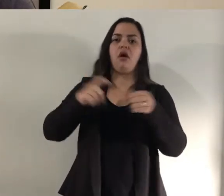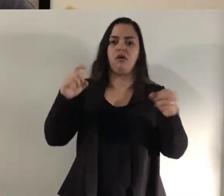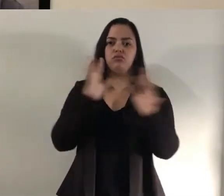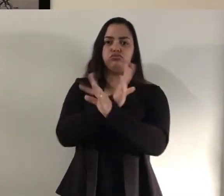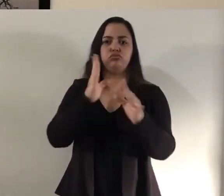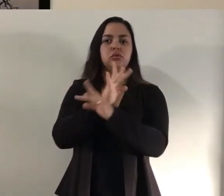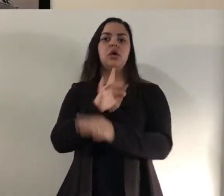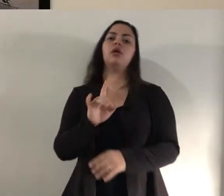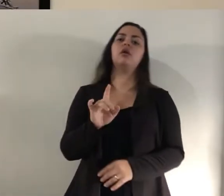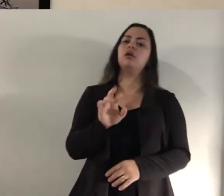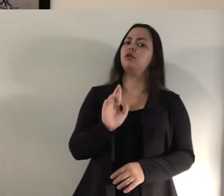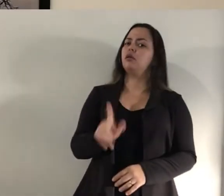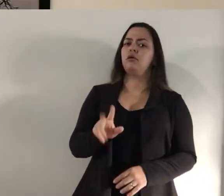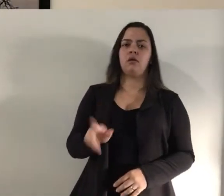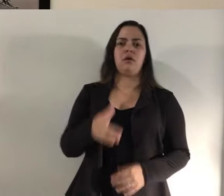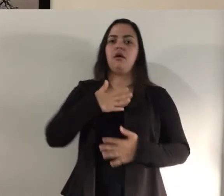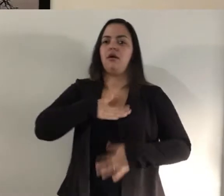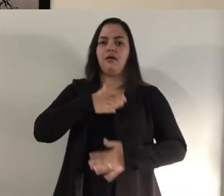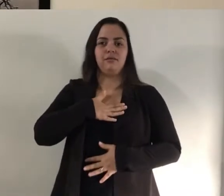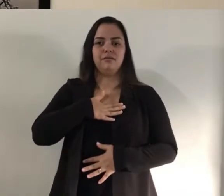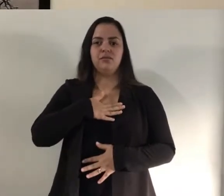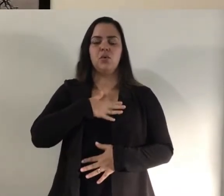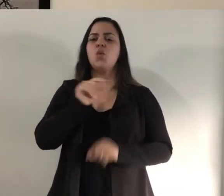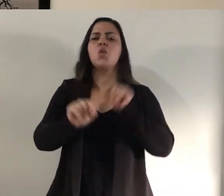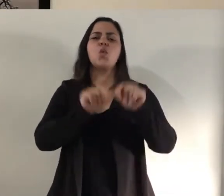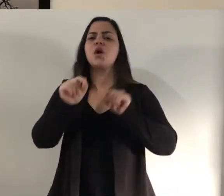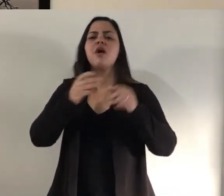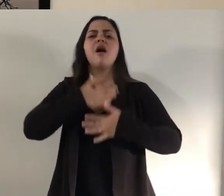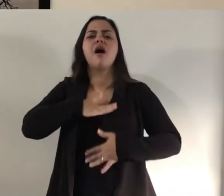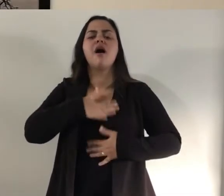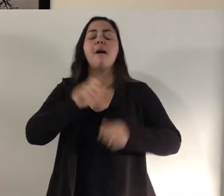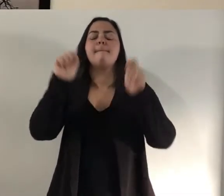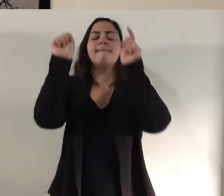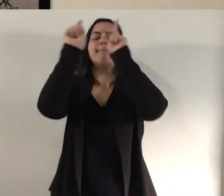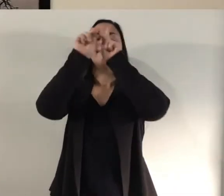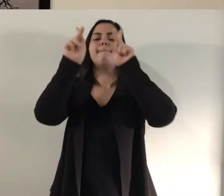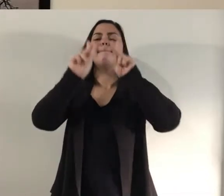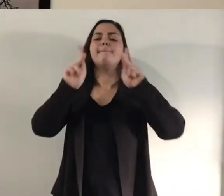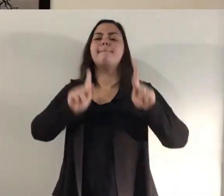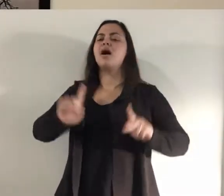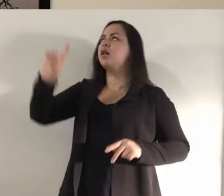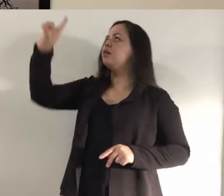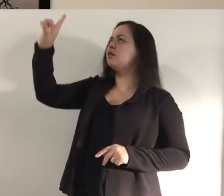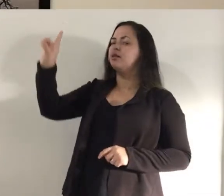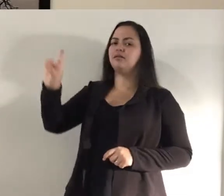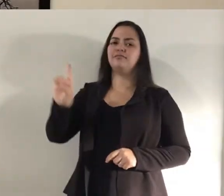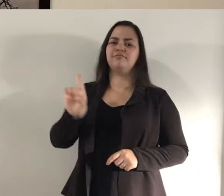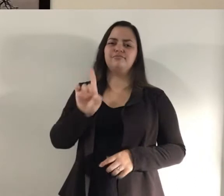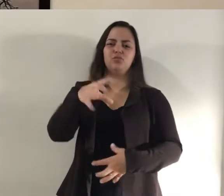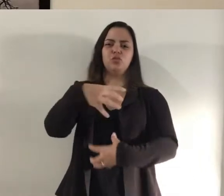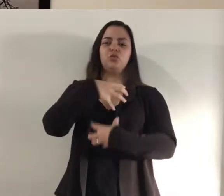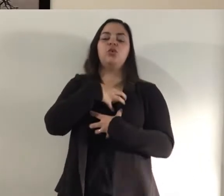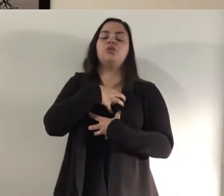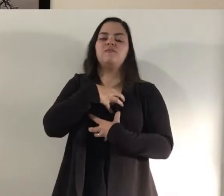sejamos tranquilos e fiquemos tranquilos, é a paz que o Senhor traz para nós, essa paz que é verdadeira,